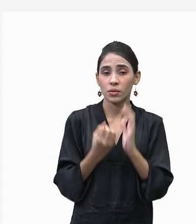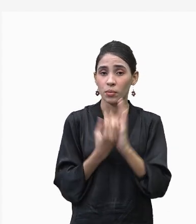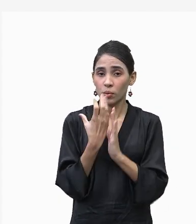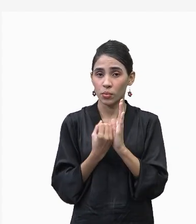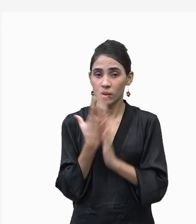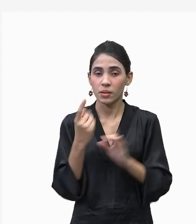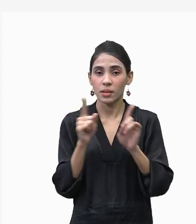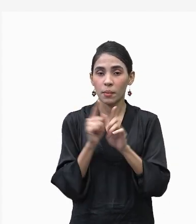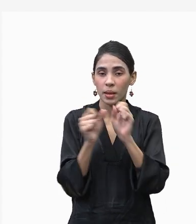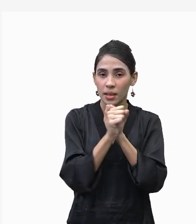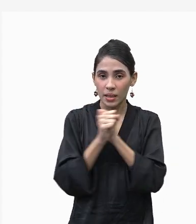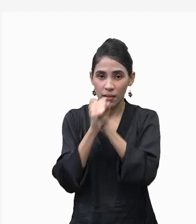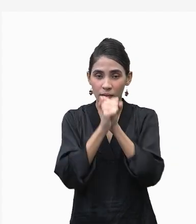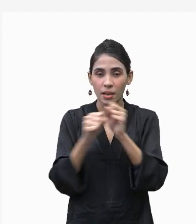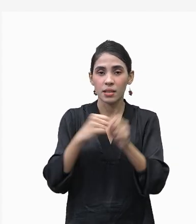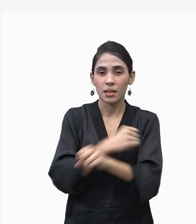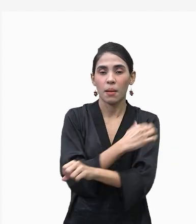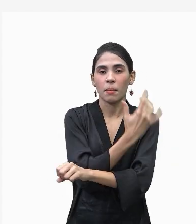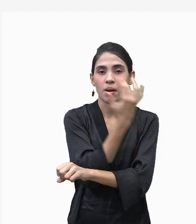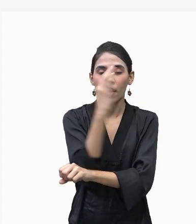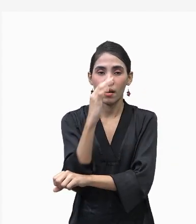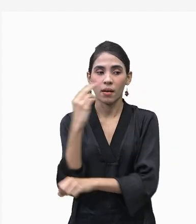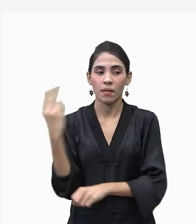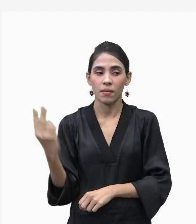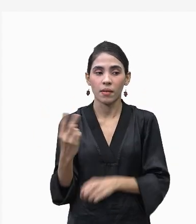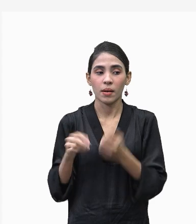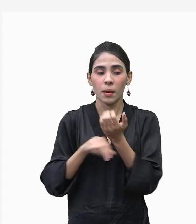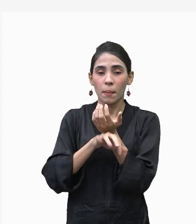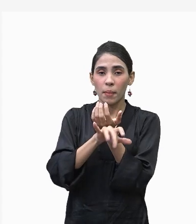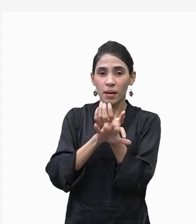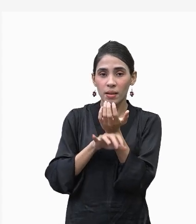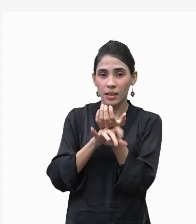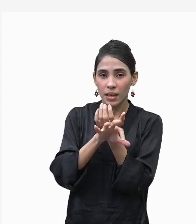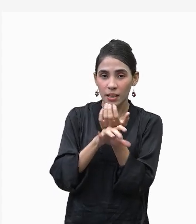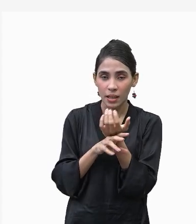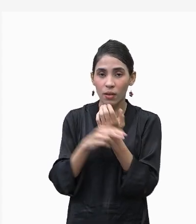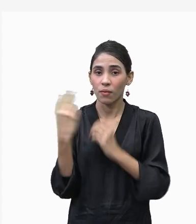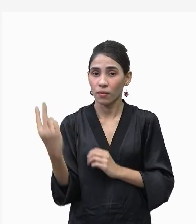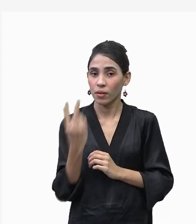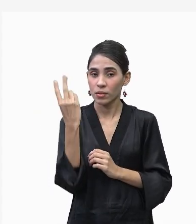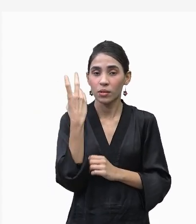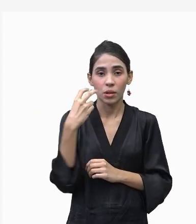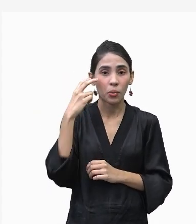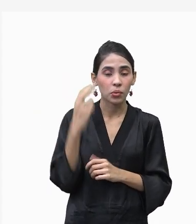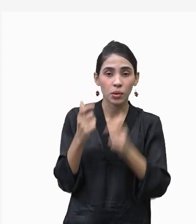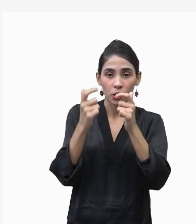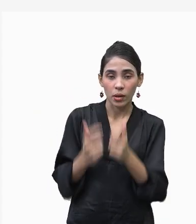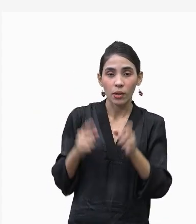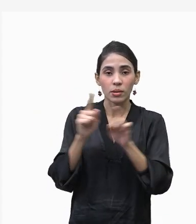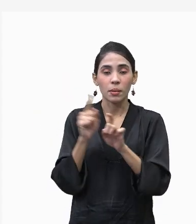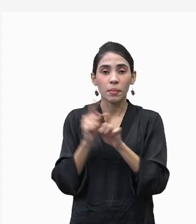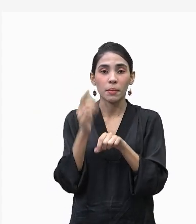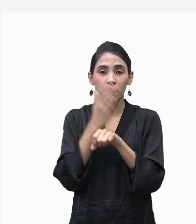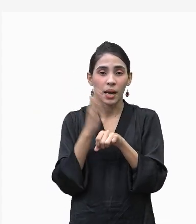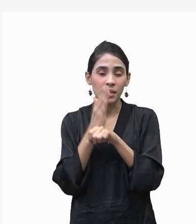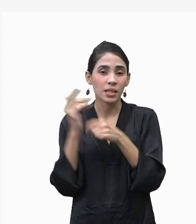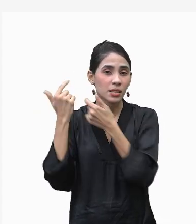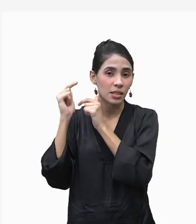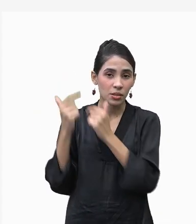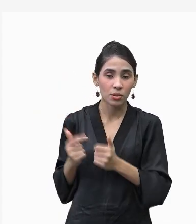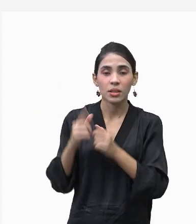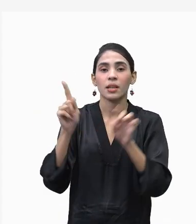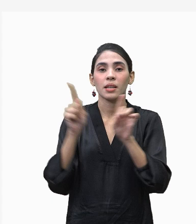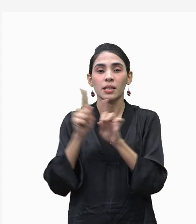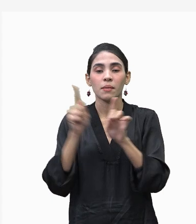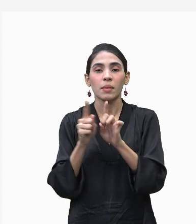do Pantanal com a valorização da cultura local, das atividades tradicionais e também